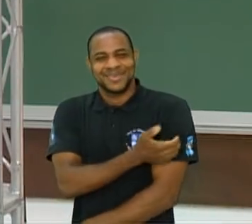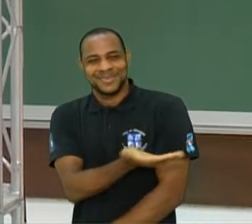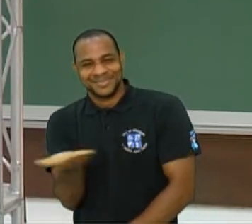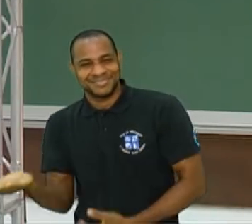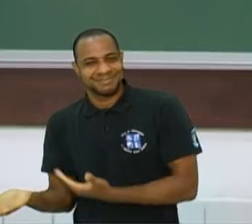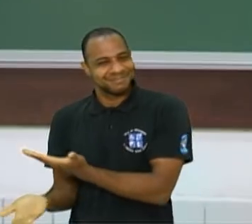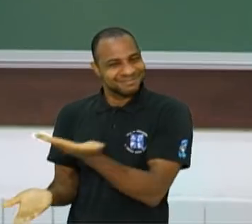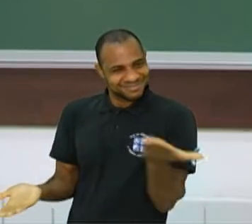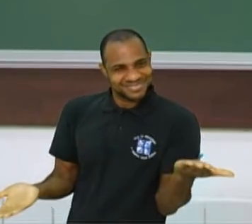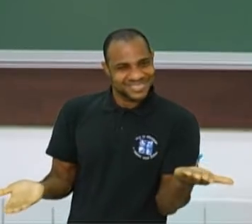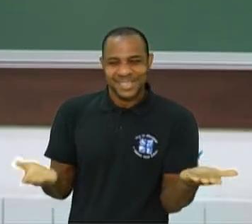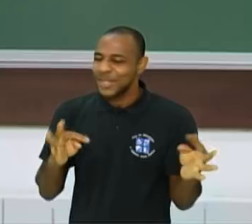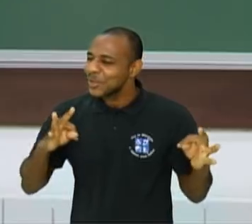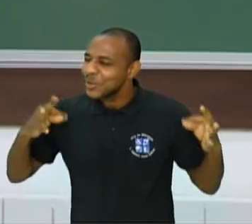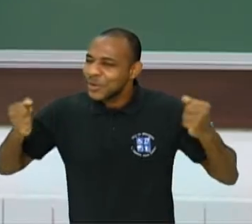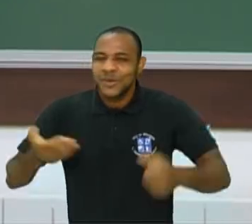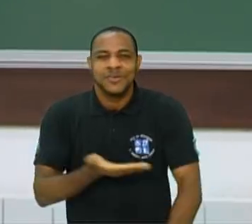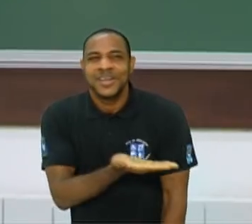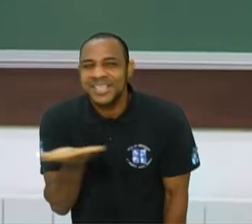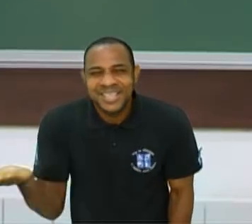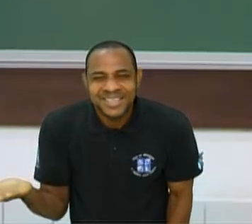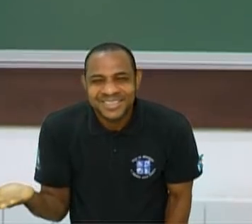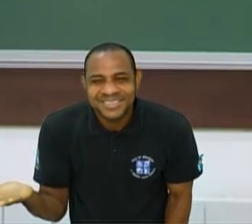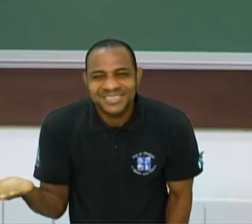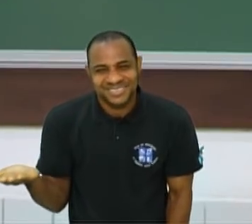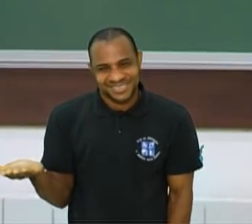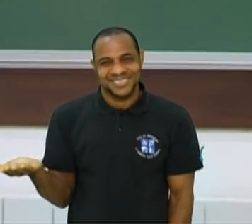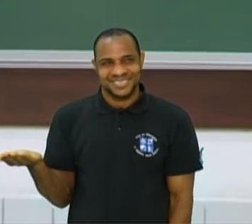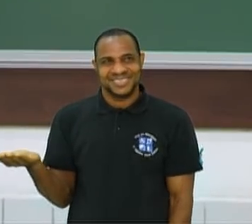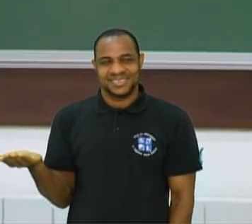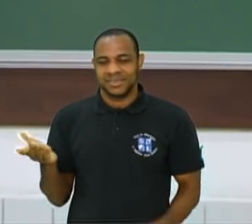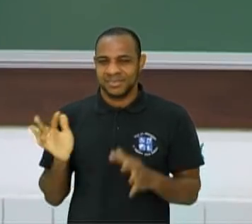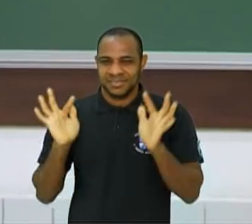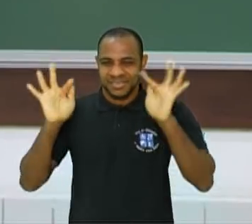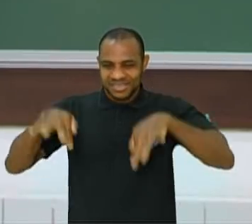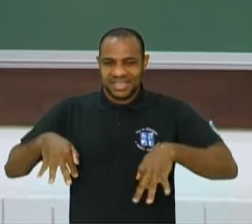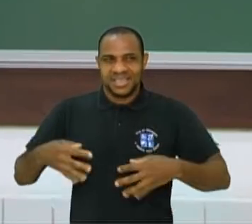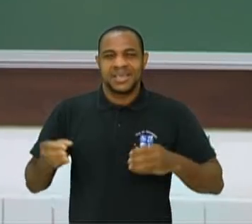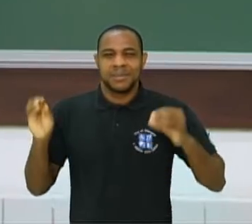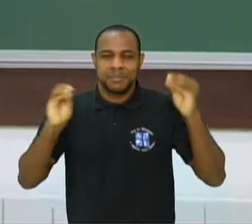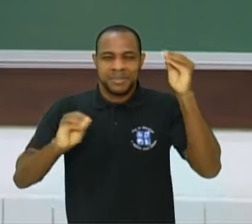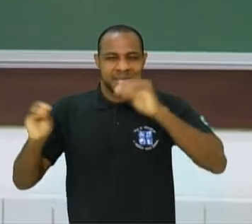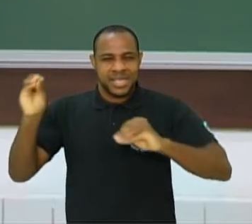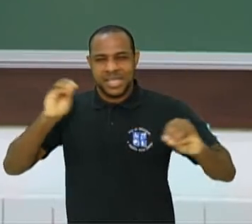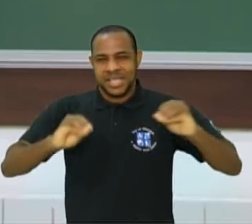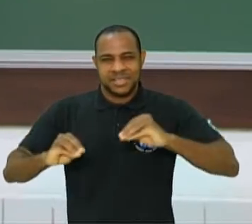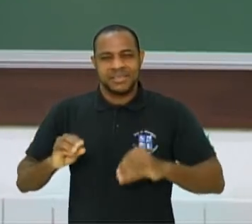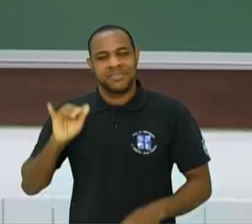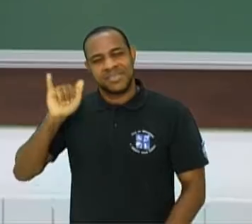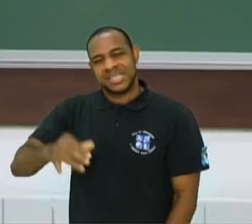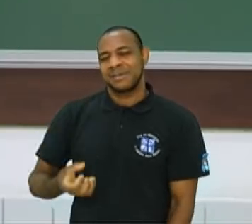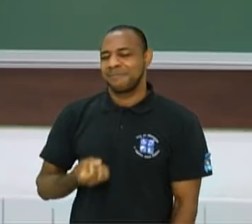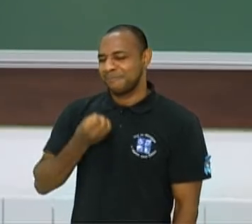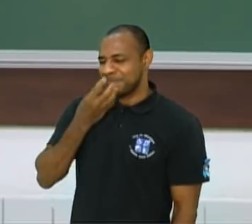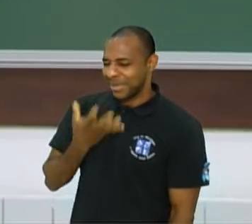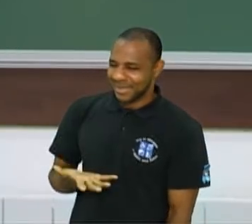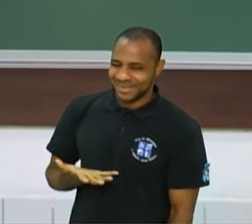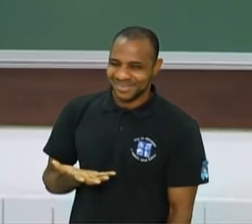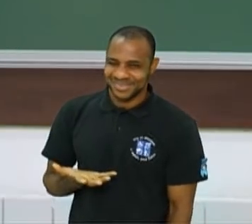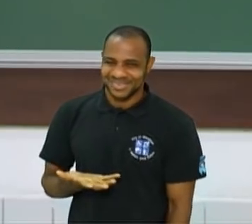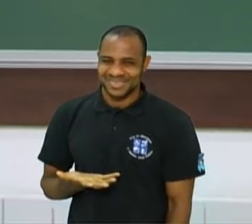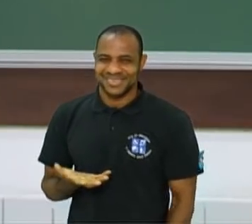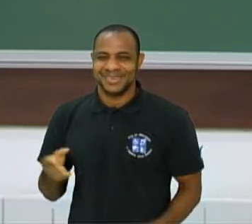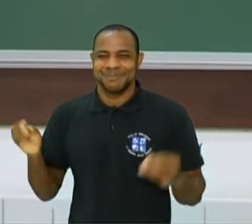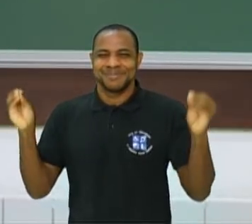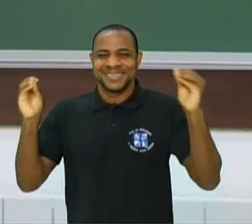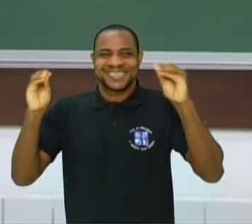todos vocês, gente, o que a prof manda aqui para vocês no final da aula? Beijos, né? Fiquem todos bem. Muito beijo